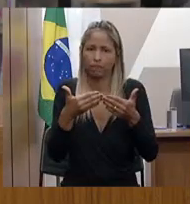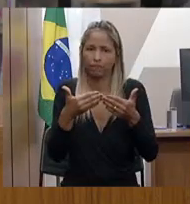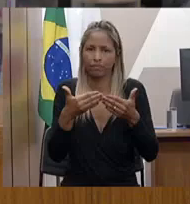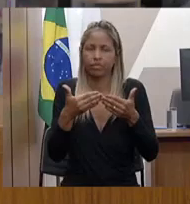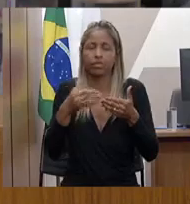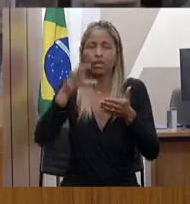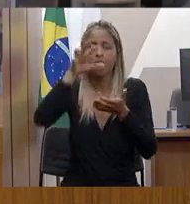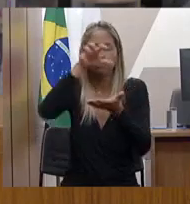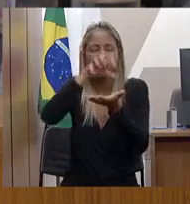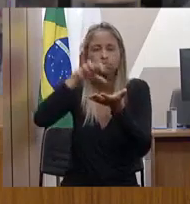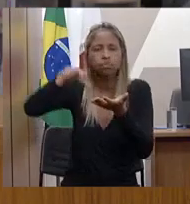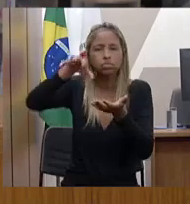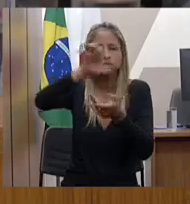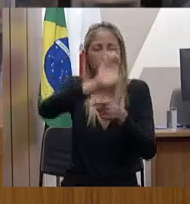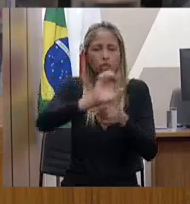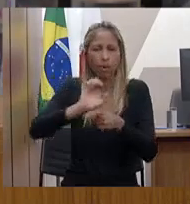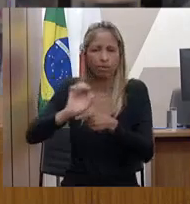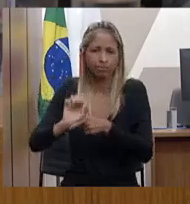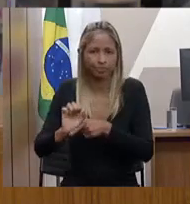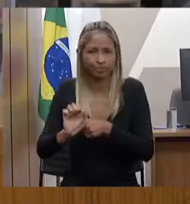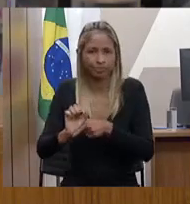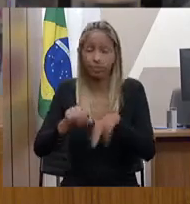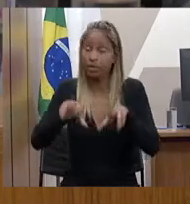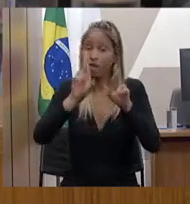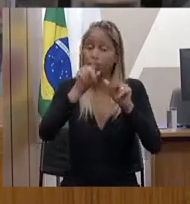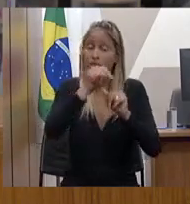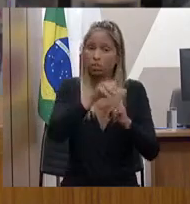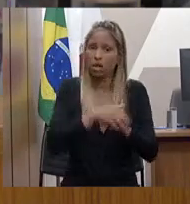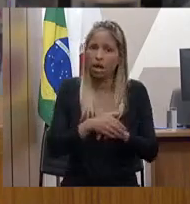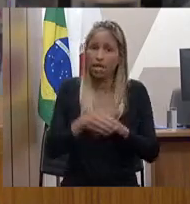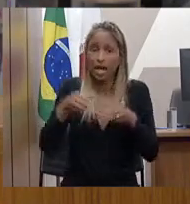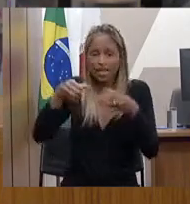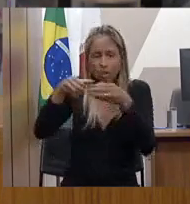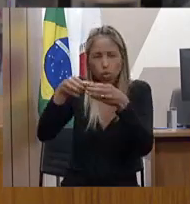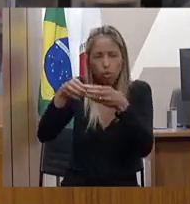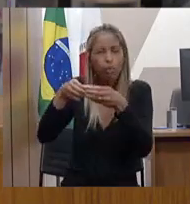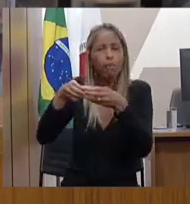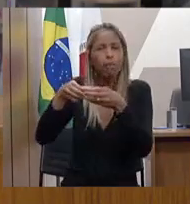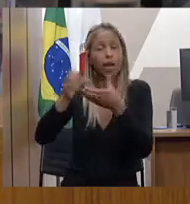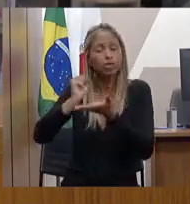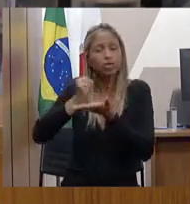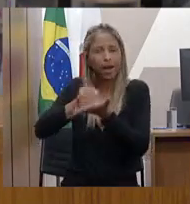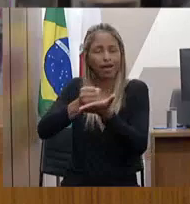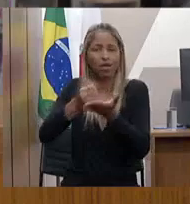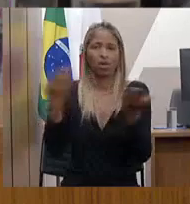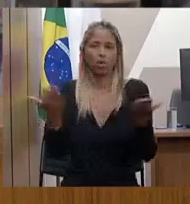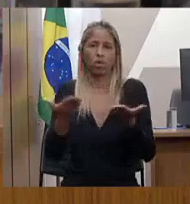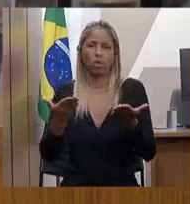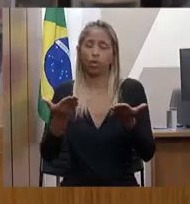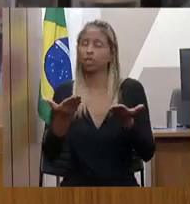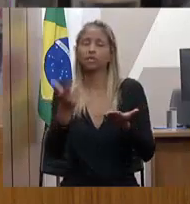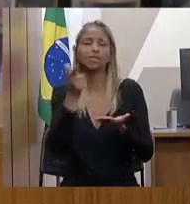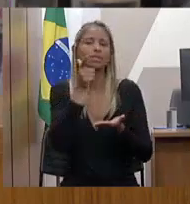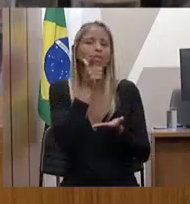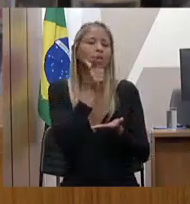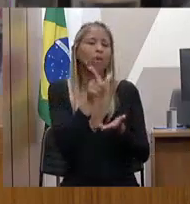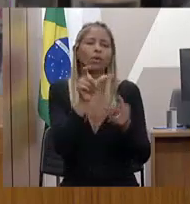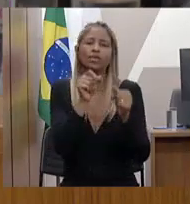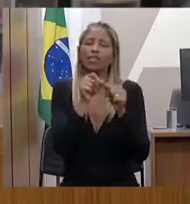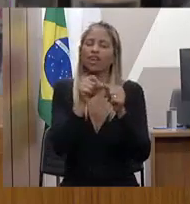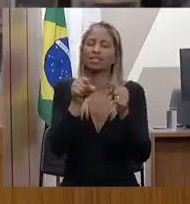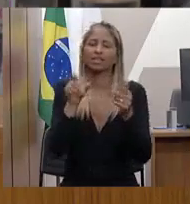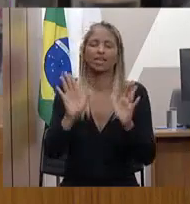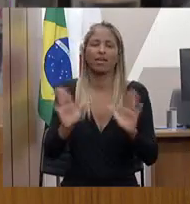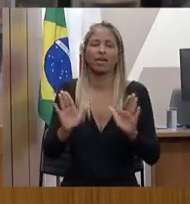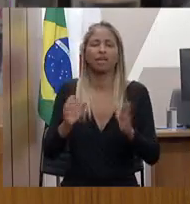Estadual de Minas Gerais que ele cumpra sua função que ele sempre cumpriu e que infelizmente hoje não consegue mais fazer por